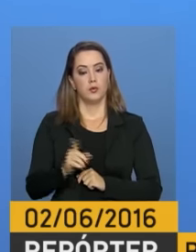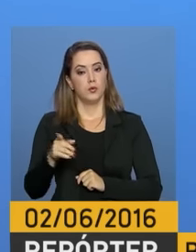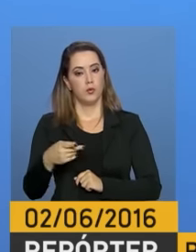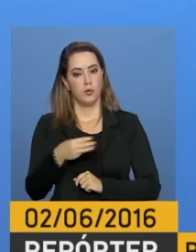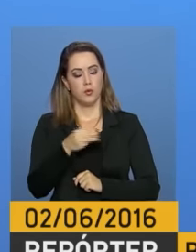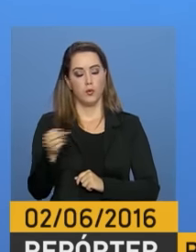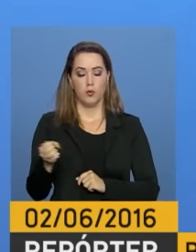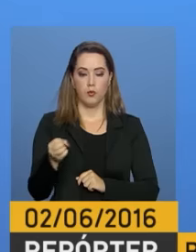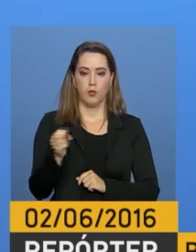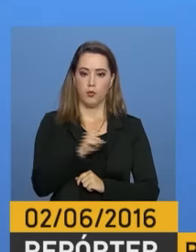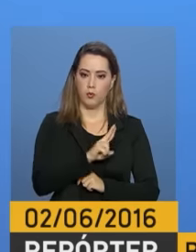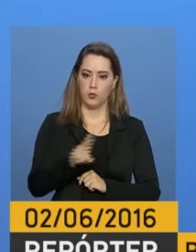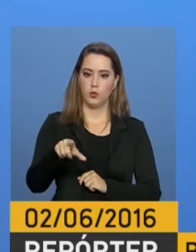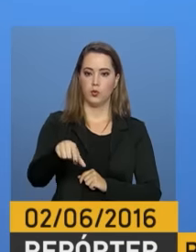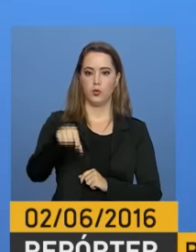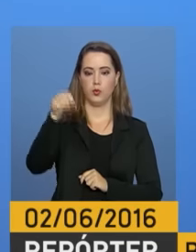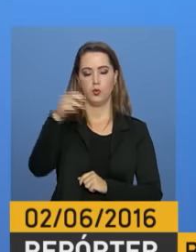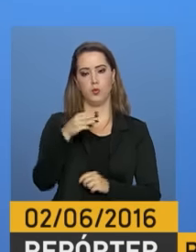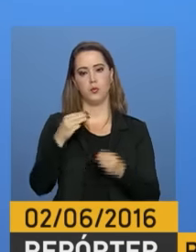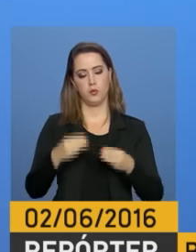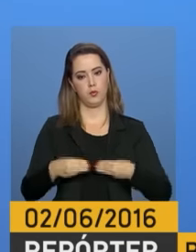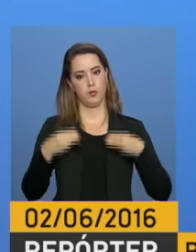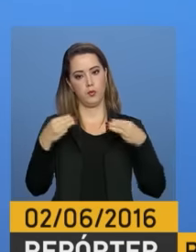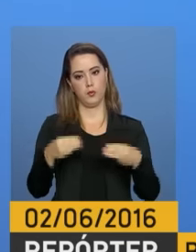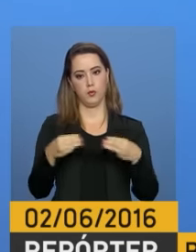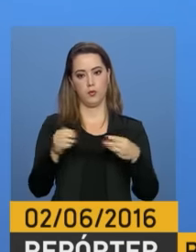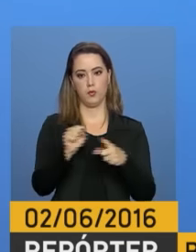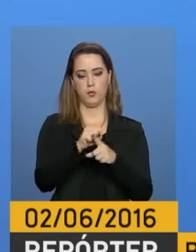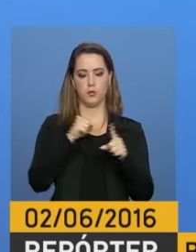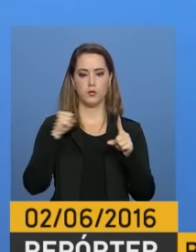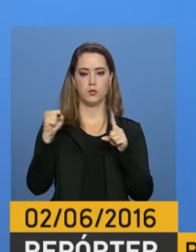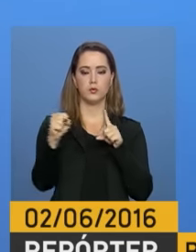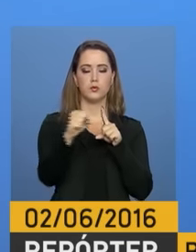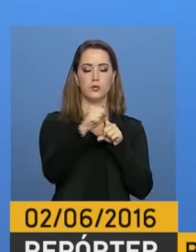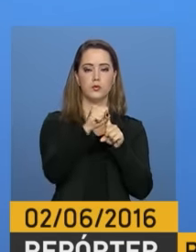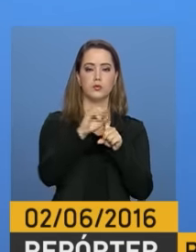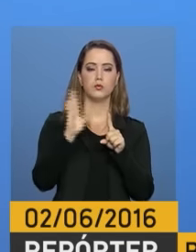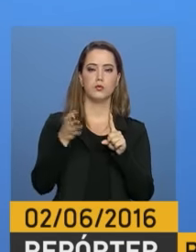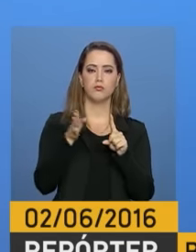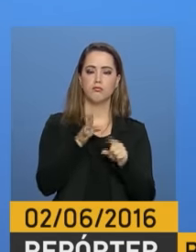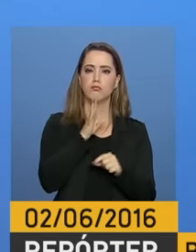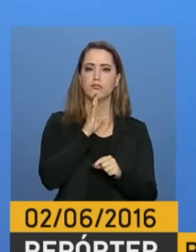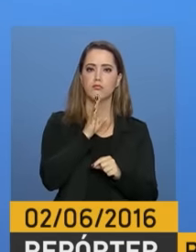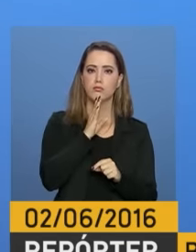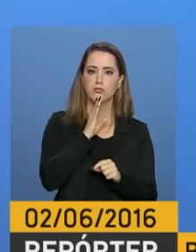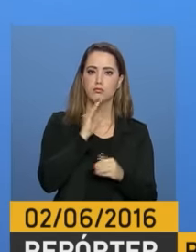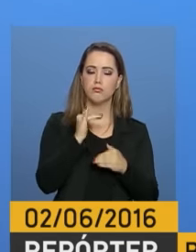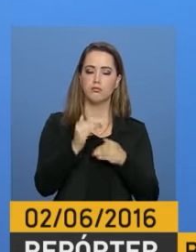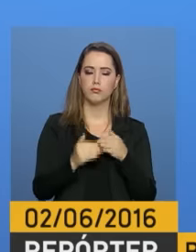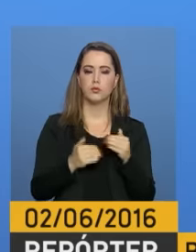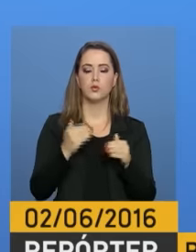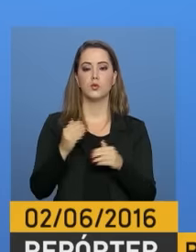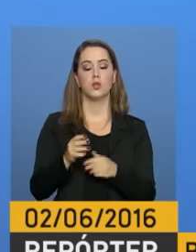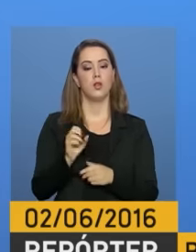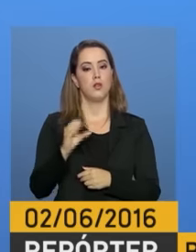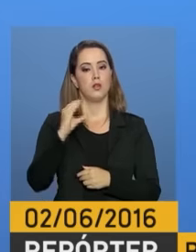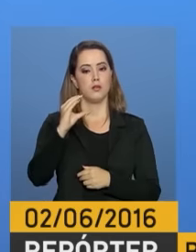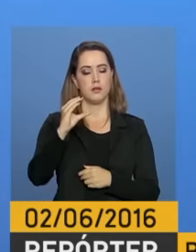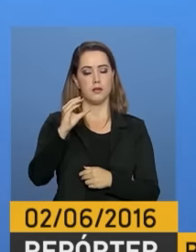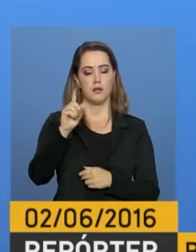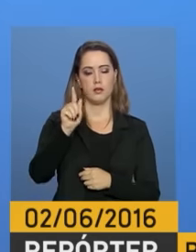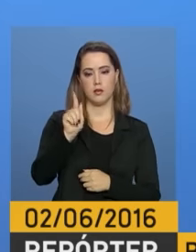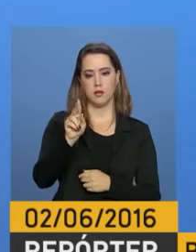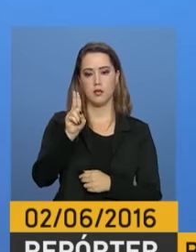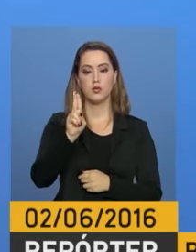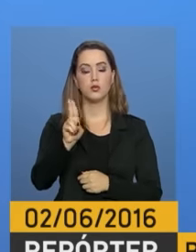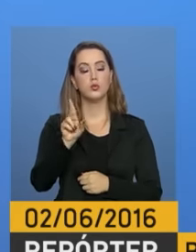do ministério. A sociedade já reconhece nas carreiras de Estado que compõem a Controladoria Geral da União uma